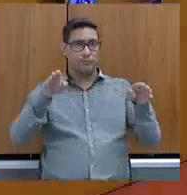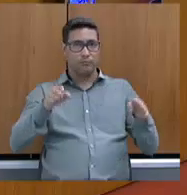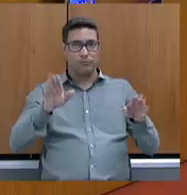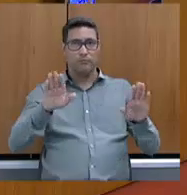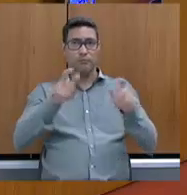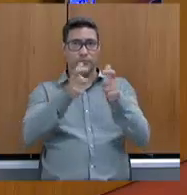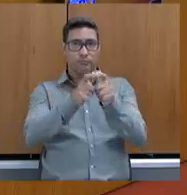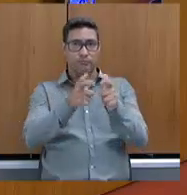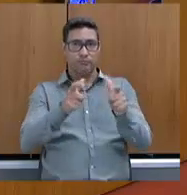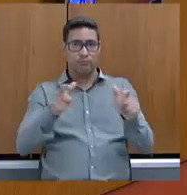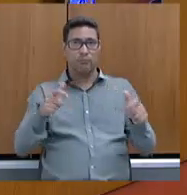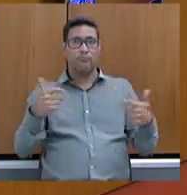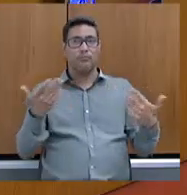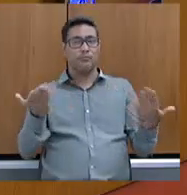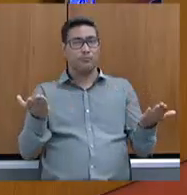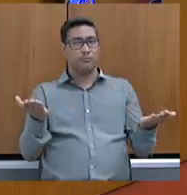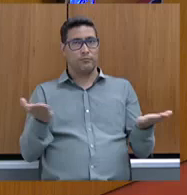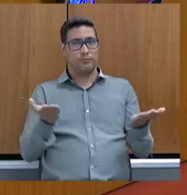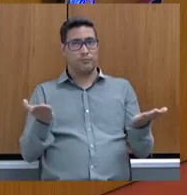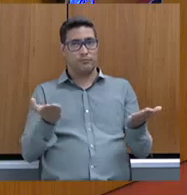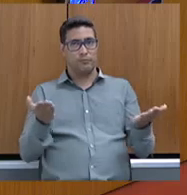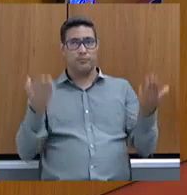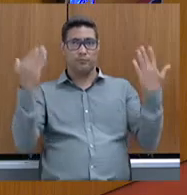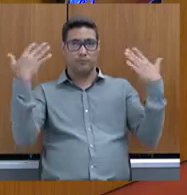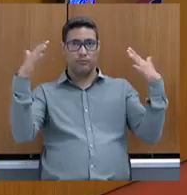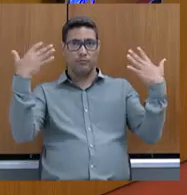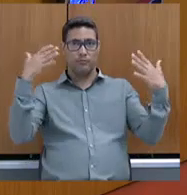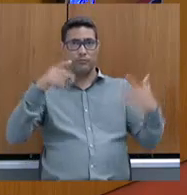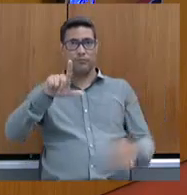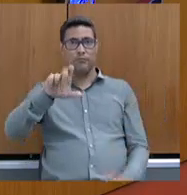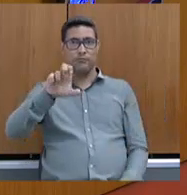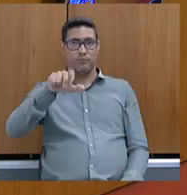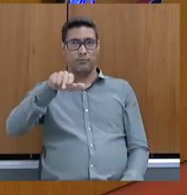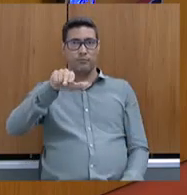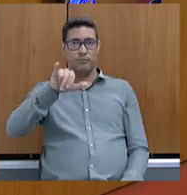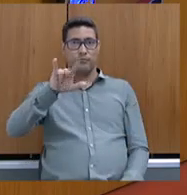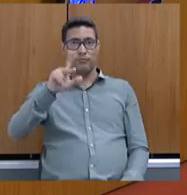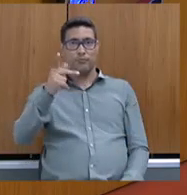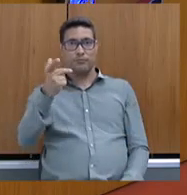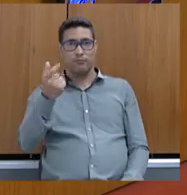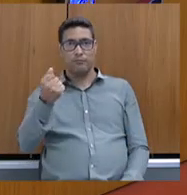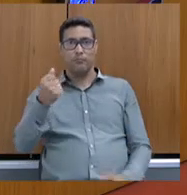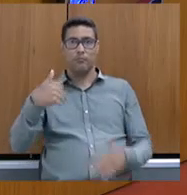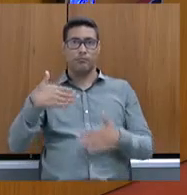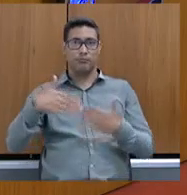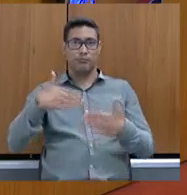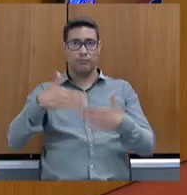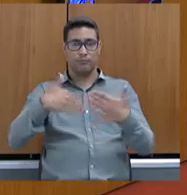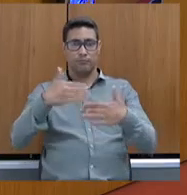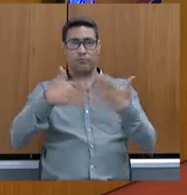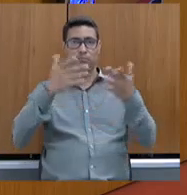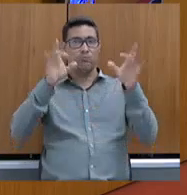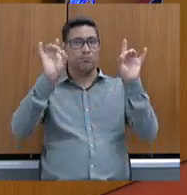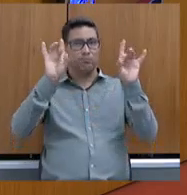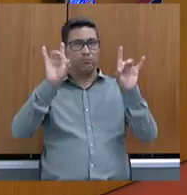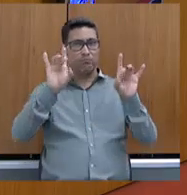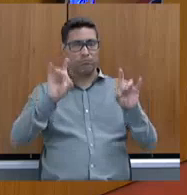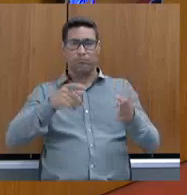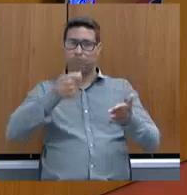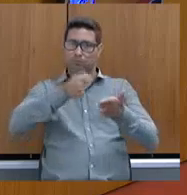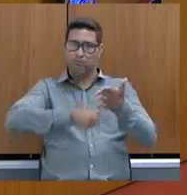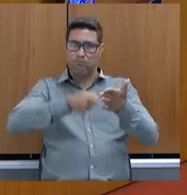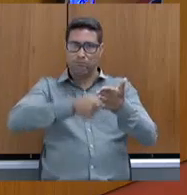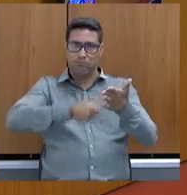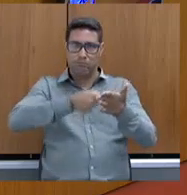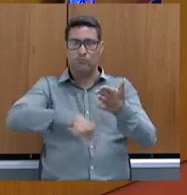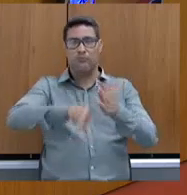agora para a próxima legislatura Parabéns Leninha por essa caminhada brilhante ácido Leonardo